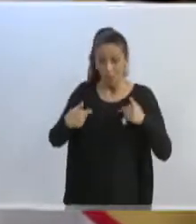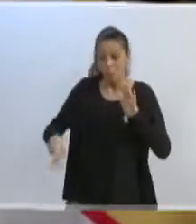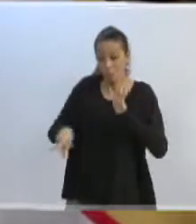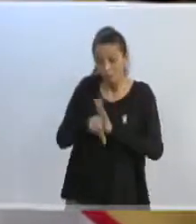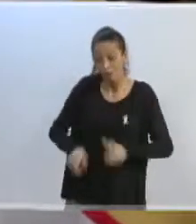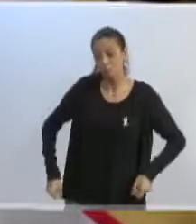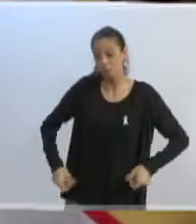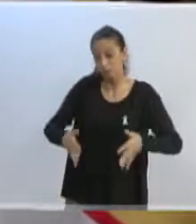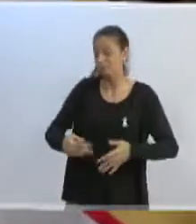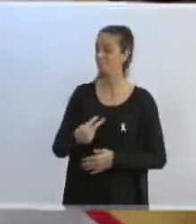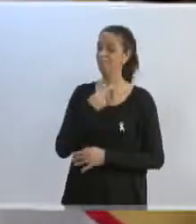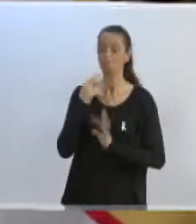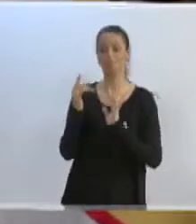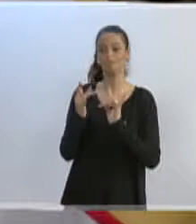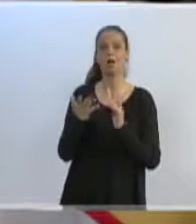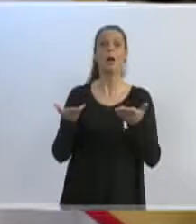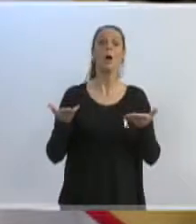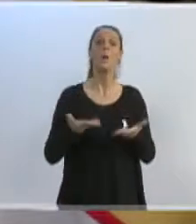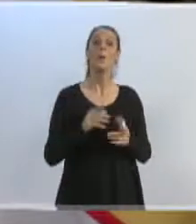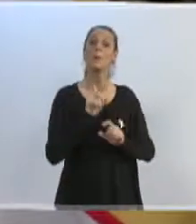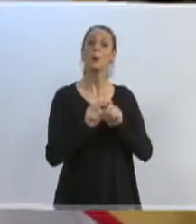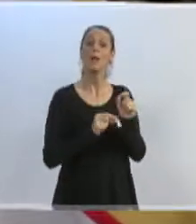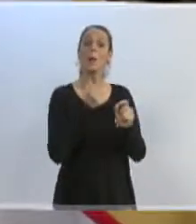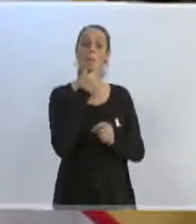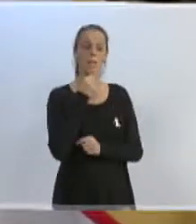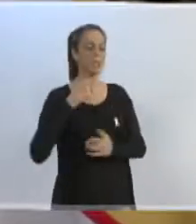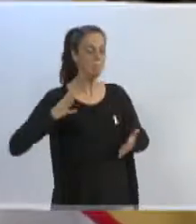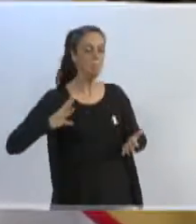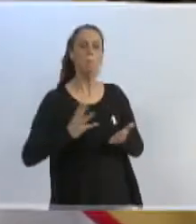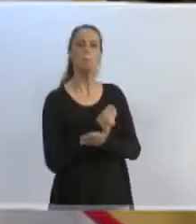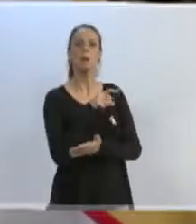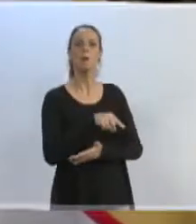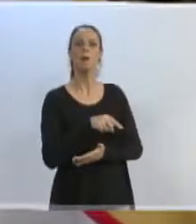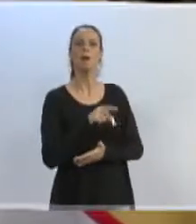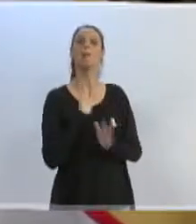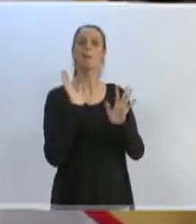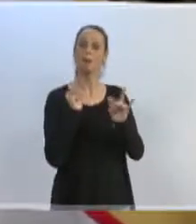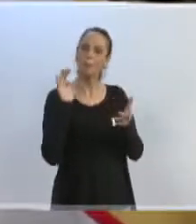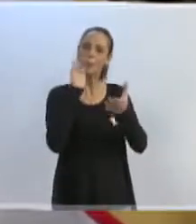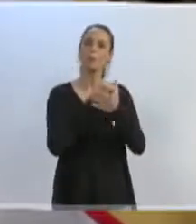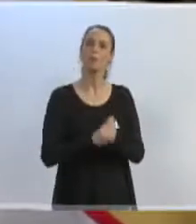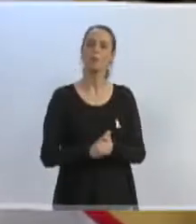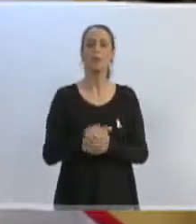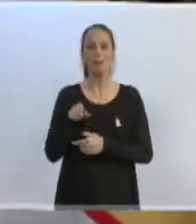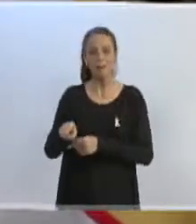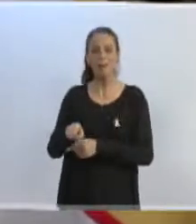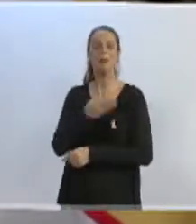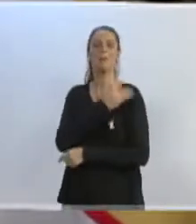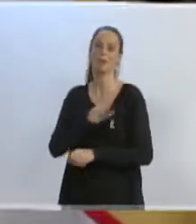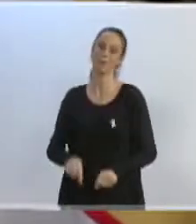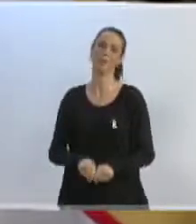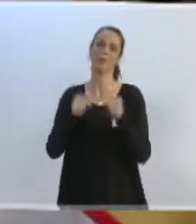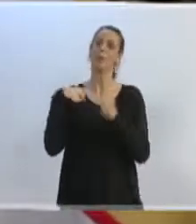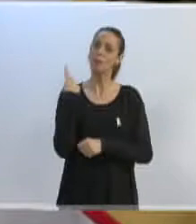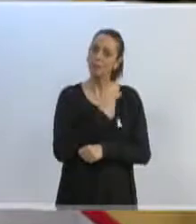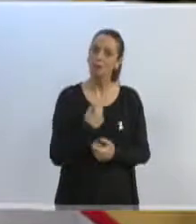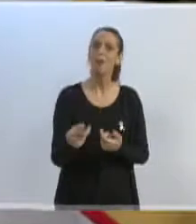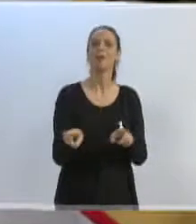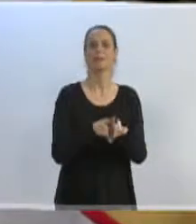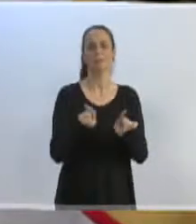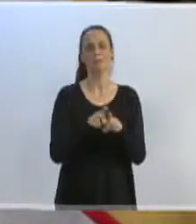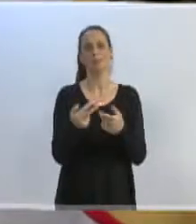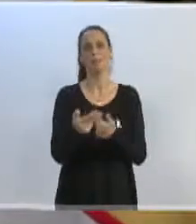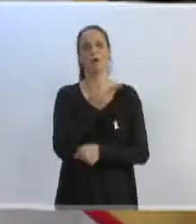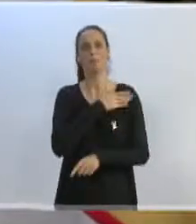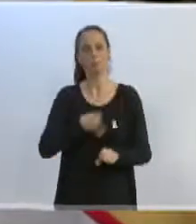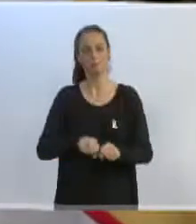eles são casados, porque ele quebrou o preconceito. Então nós precisamos quebrar esse preconceito. E depois eu tenho algumas informações,